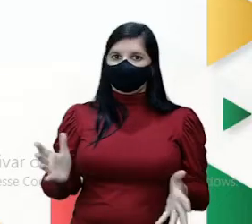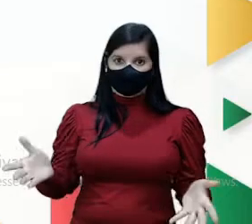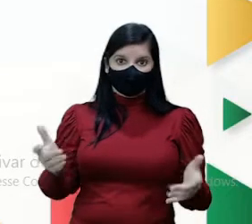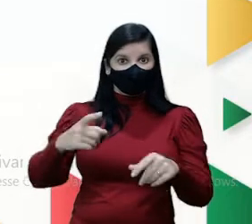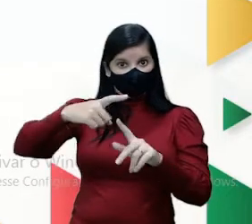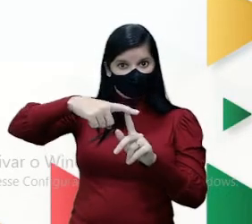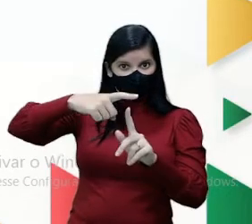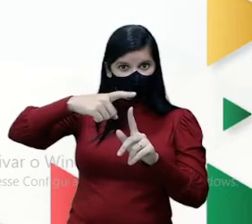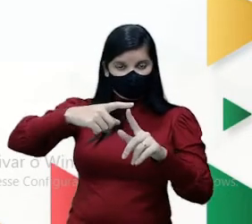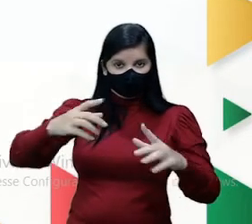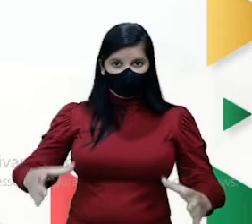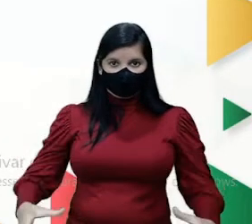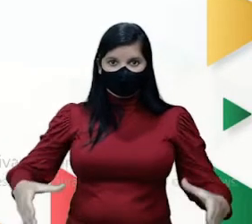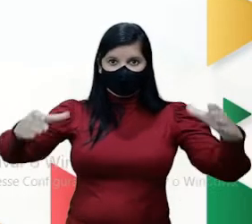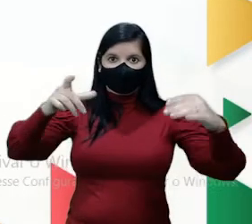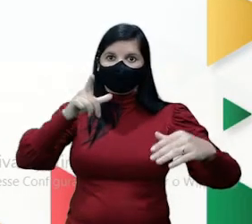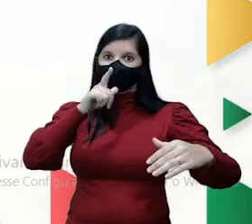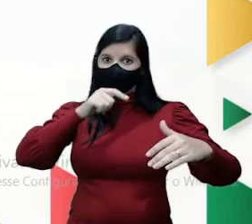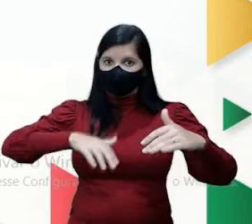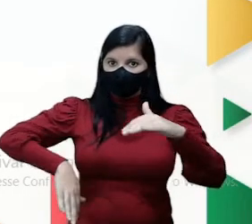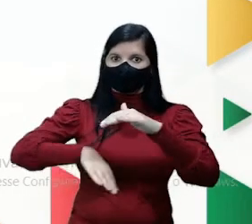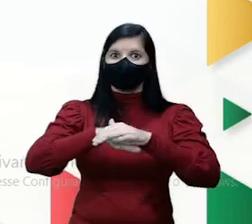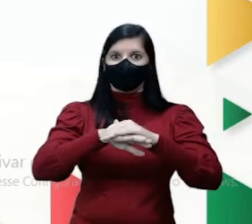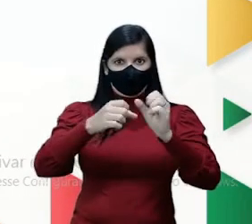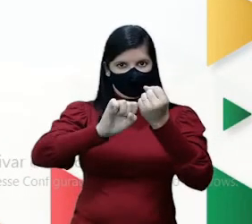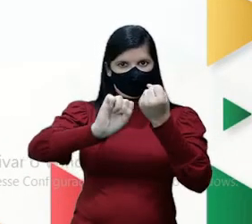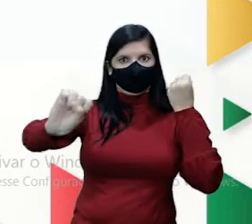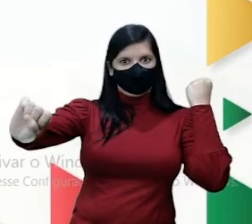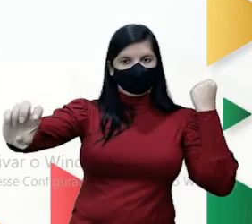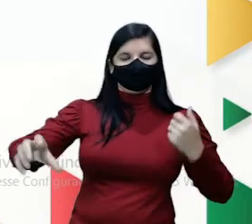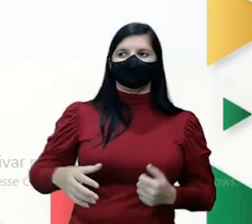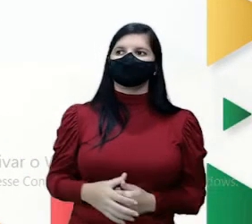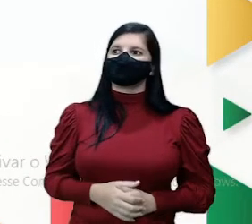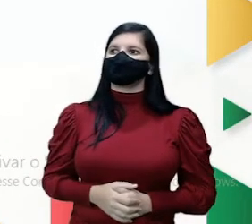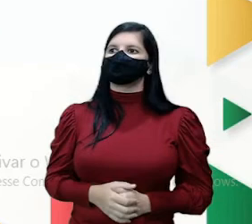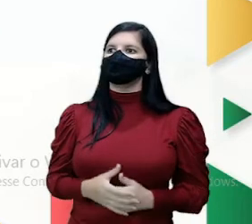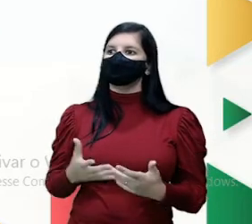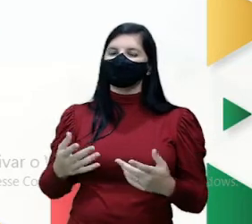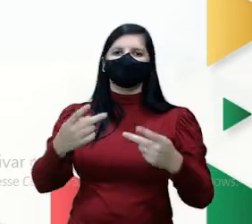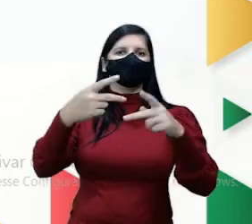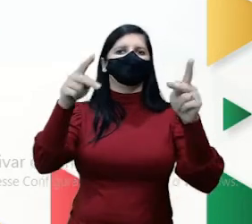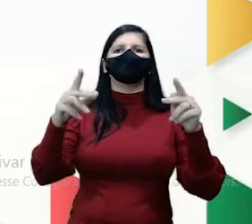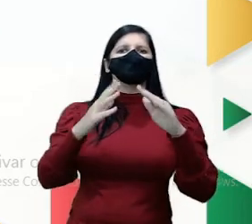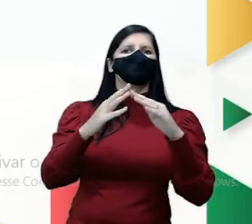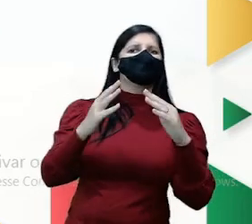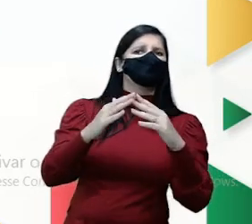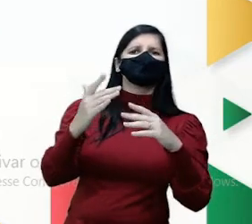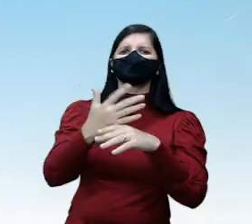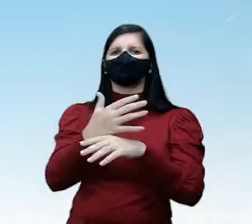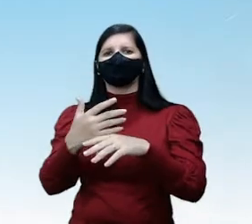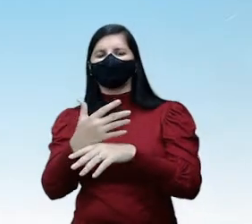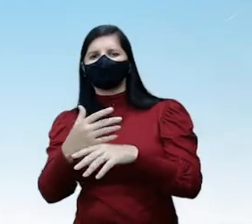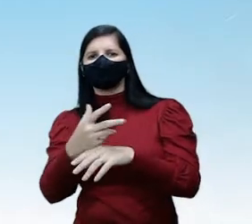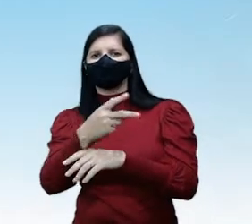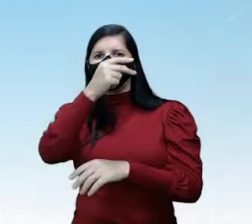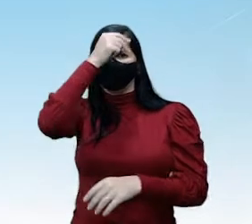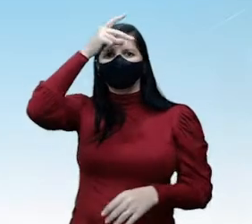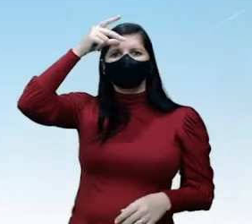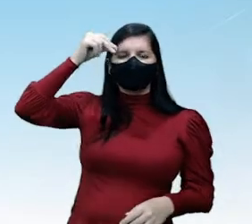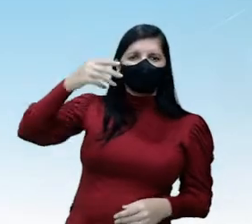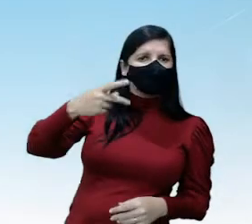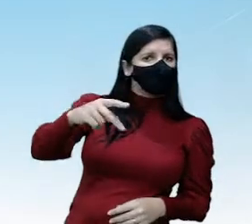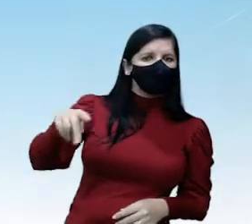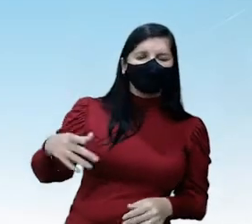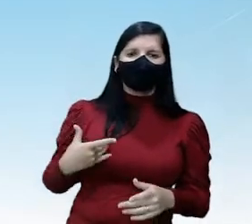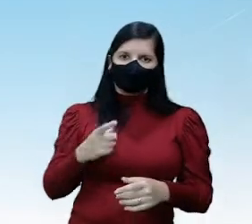de um reservatório, só que esse reservatório aí ele é gigantesco. Aí no seu bairro, na sua cidade, você vai ver que existe